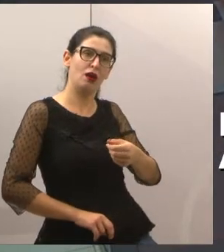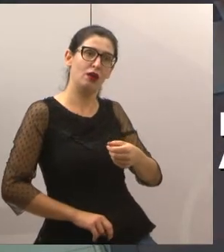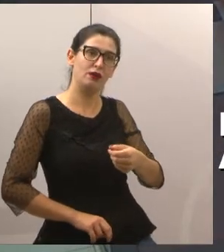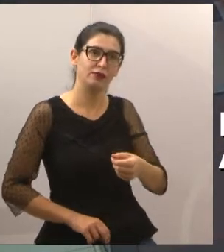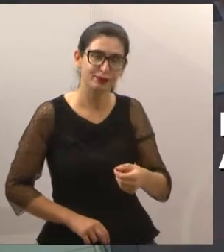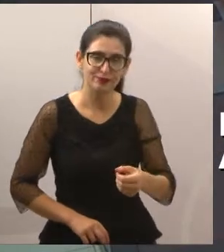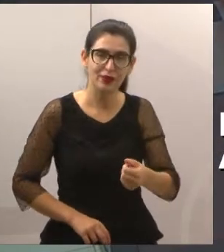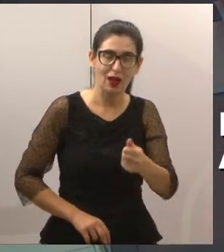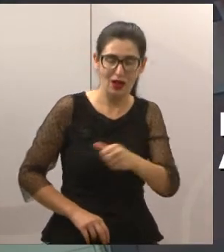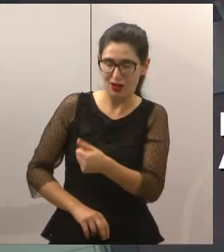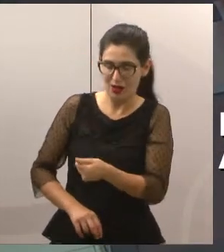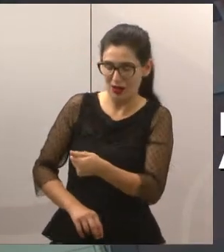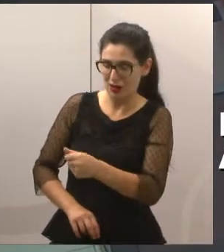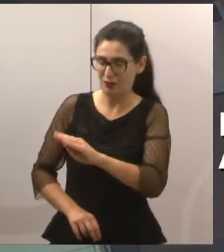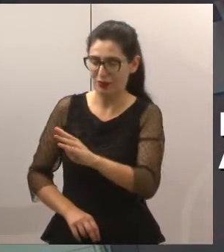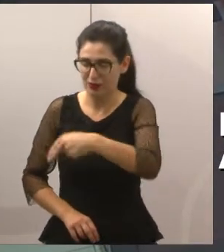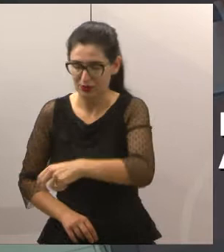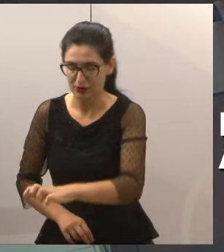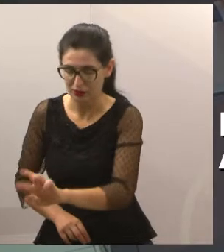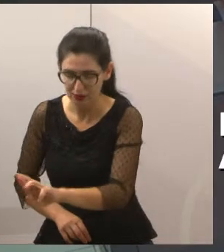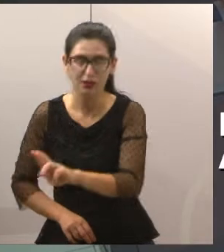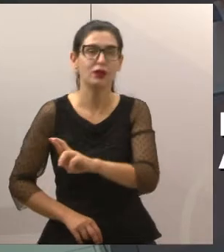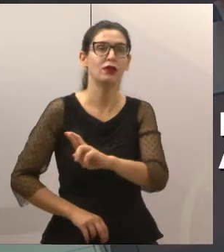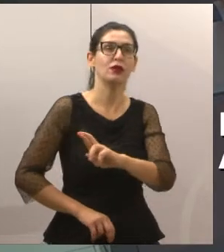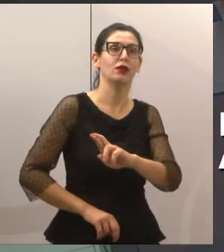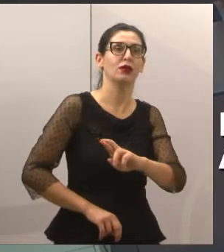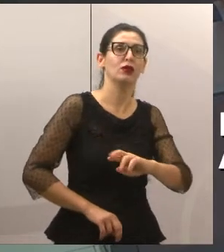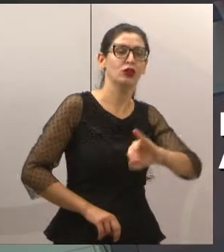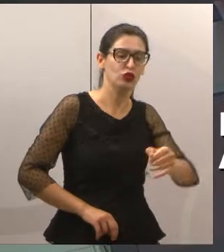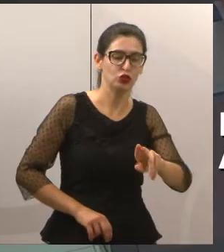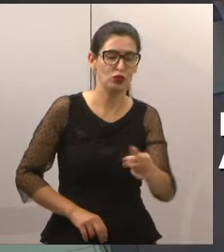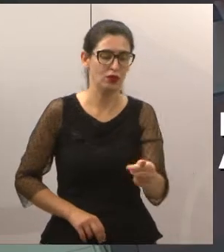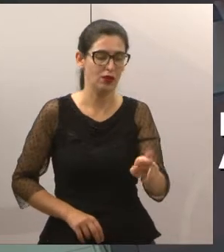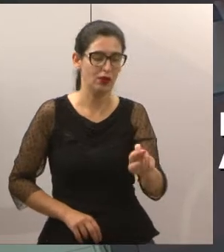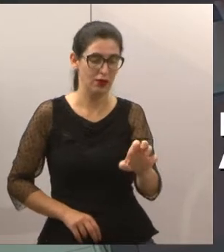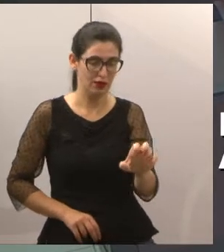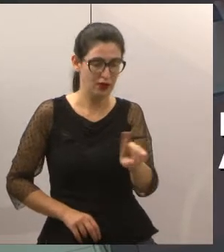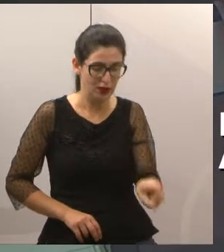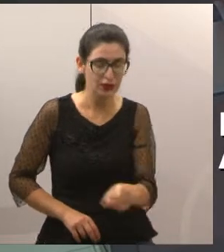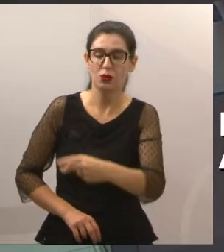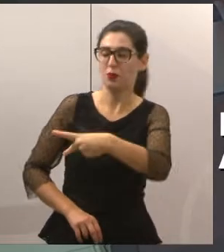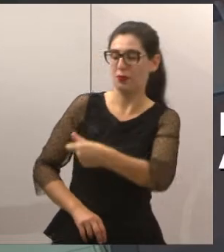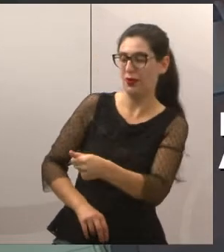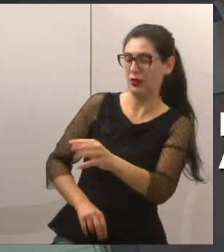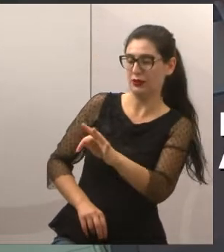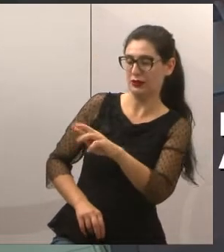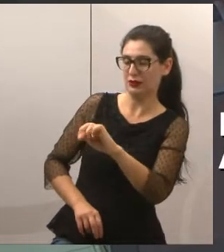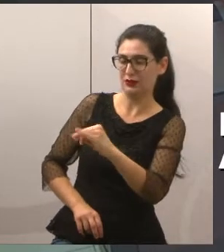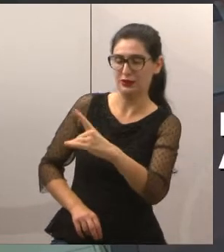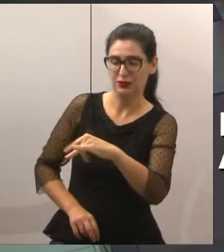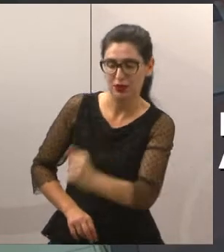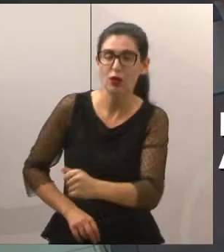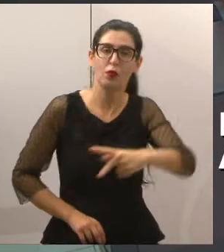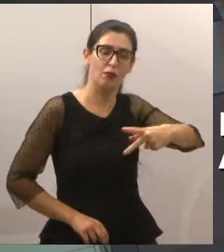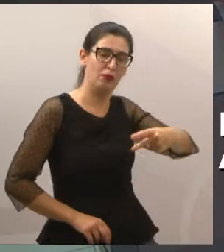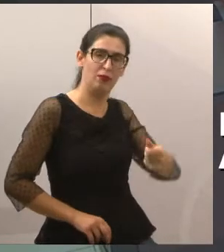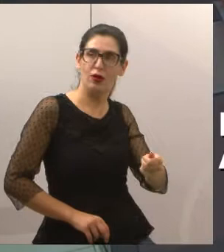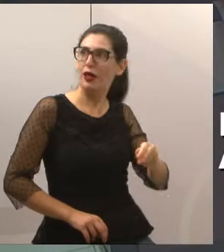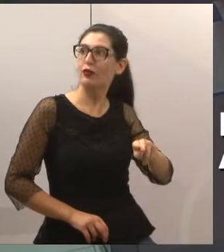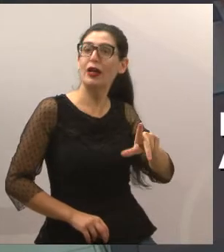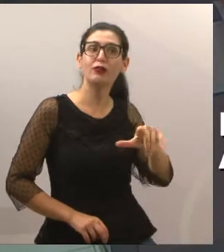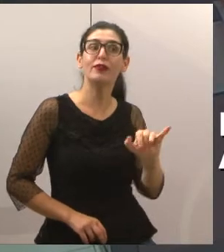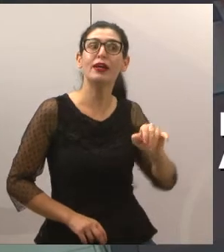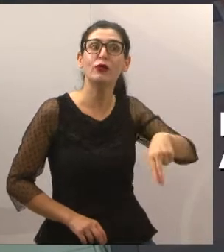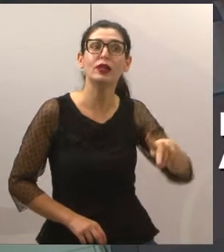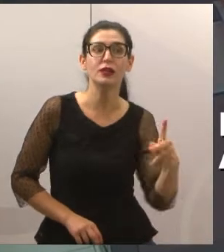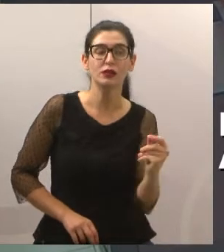Abner de Madureira, Patrícia Giuliani, chegando aí, Paulinho do Esporte, já representado pela sua